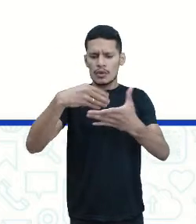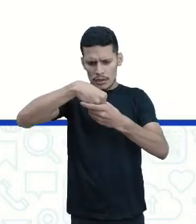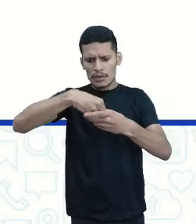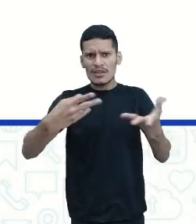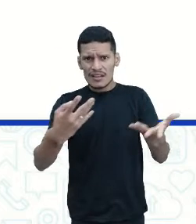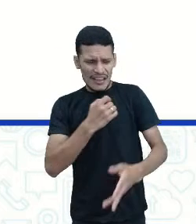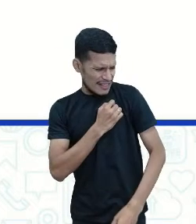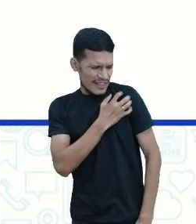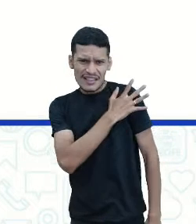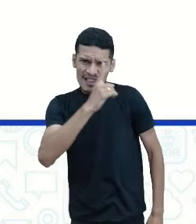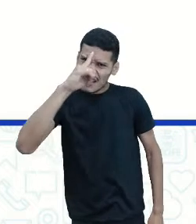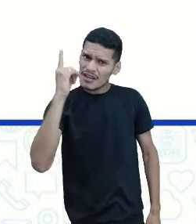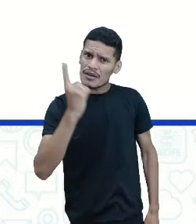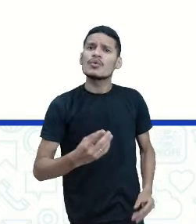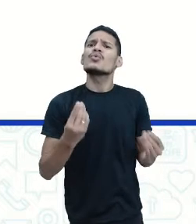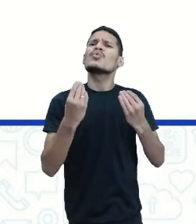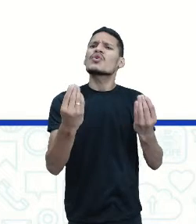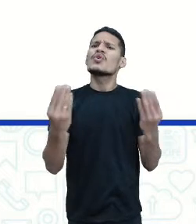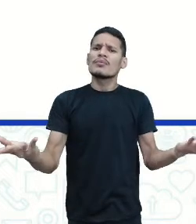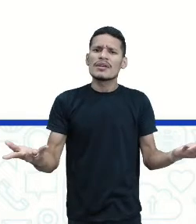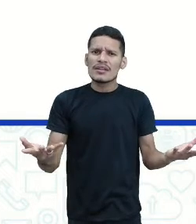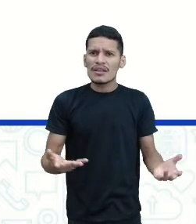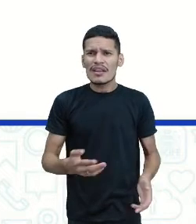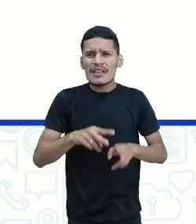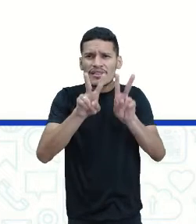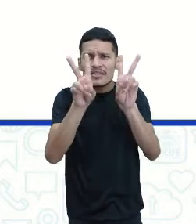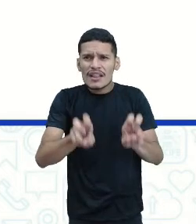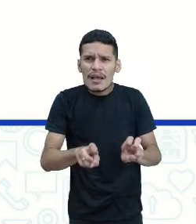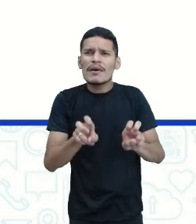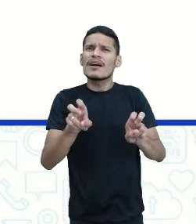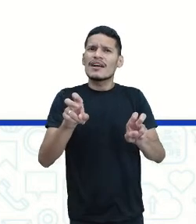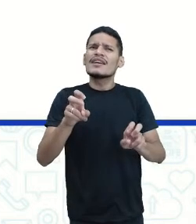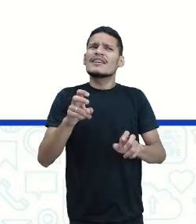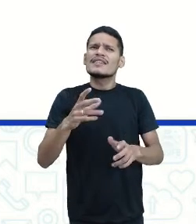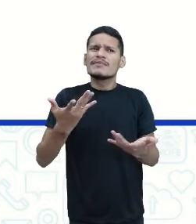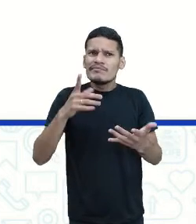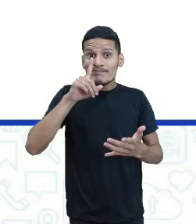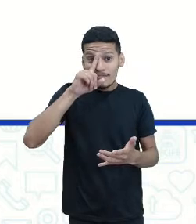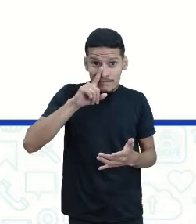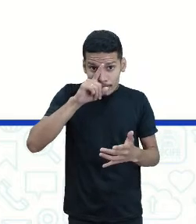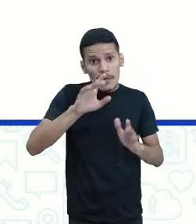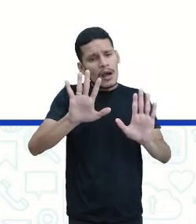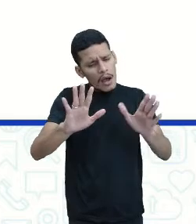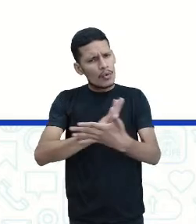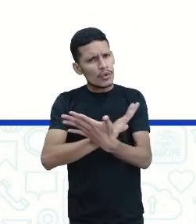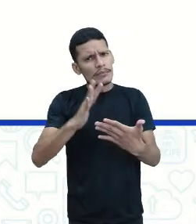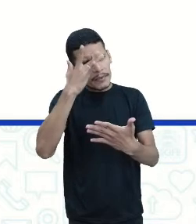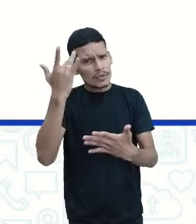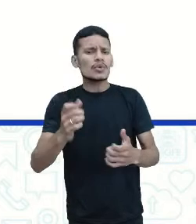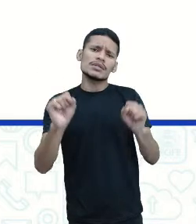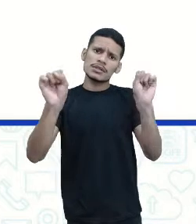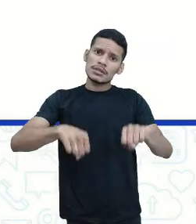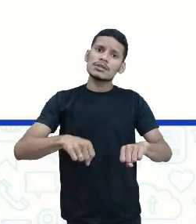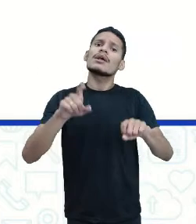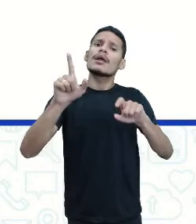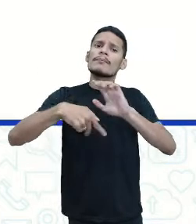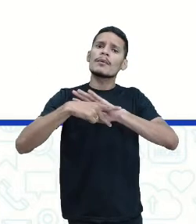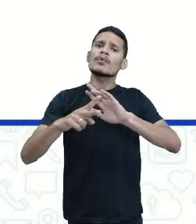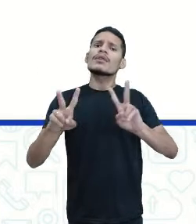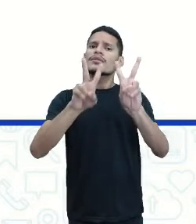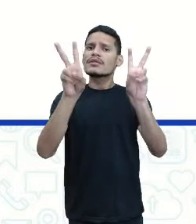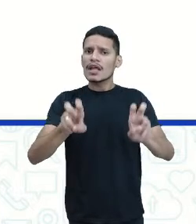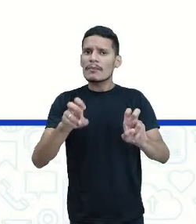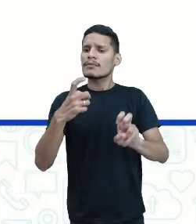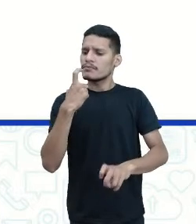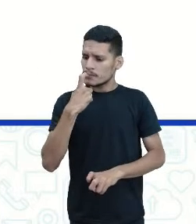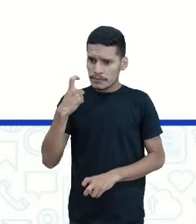uma ditadura. O nosso robozinho está dizendo, é um tema polêmico, professor? Bom, alguns entendem como polêmico. Eu acho um tema quente porque é um tema bem